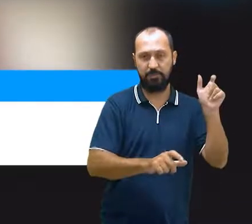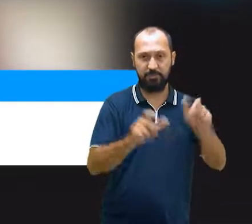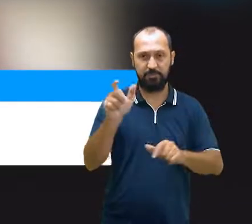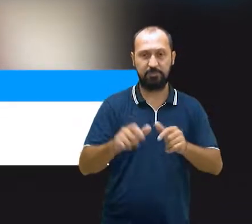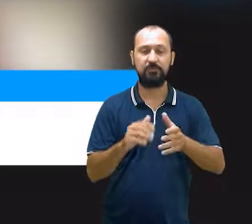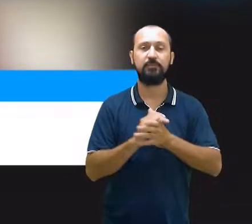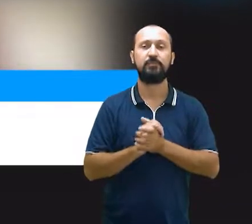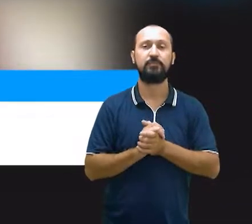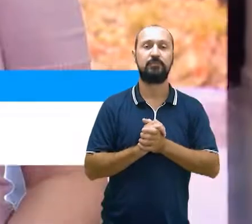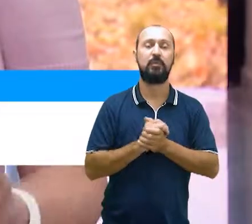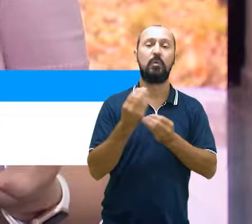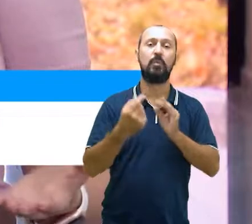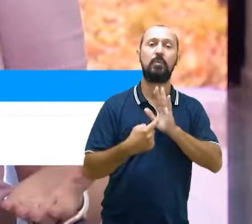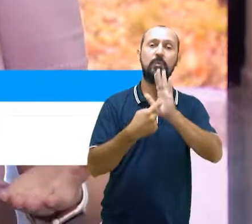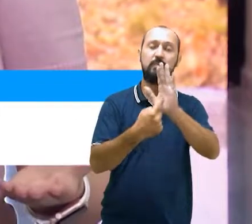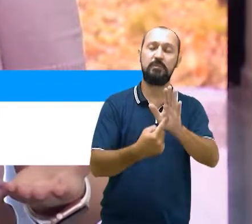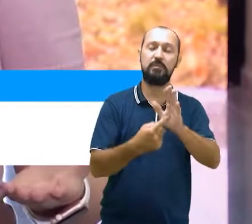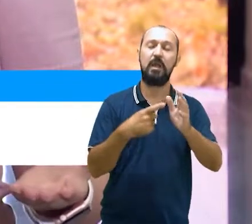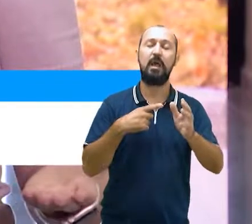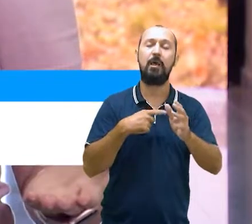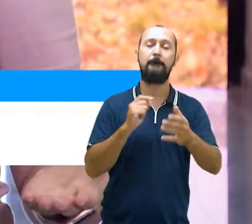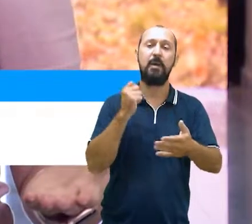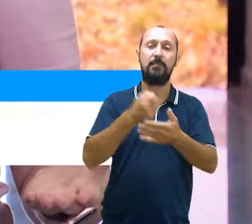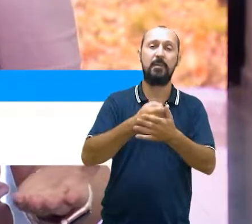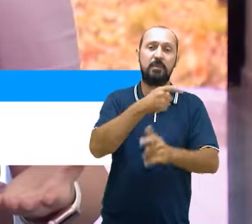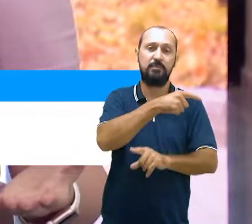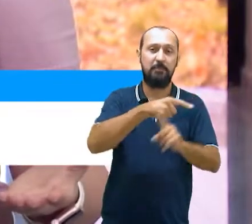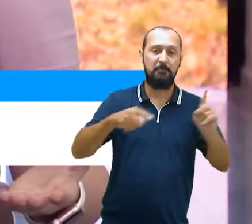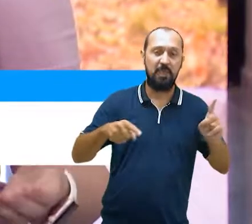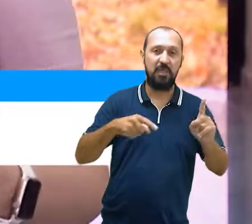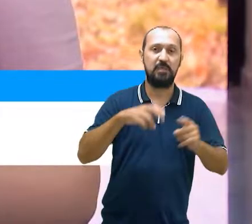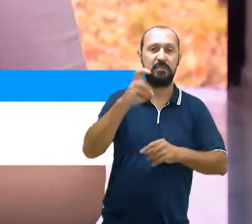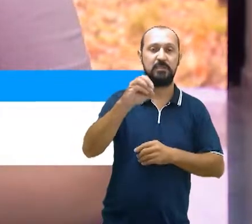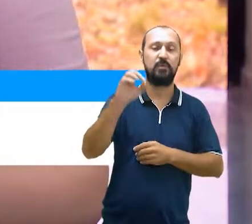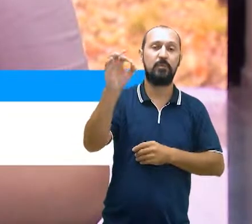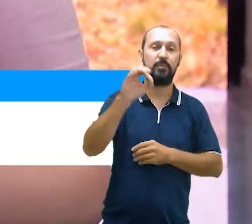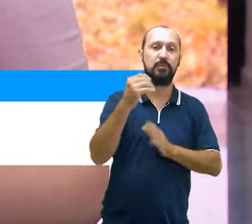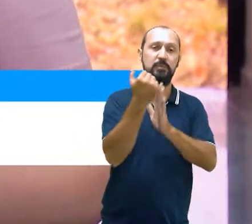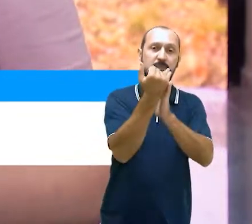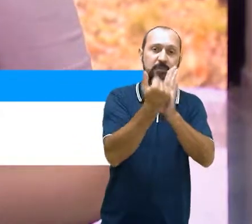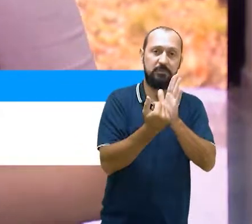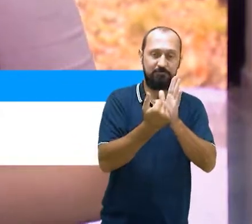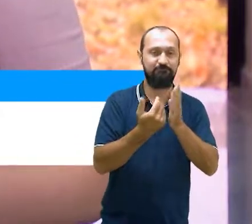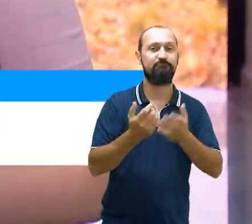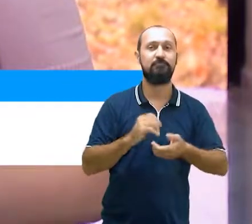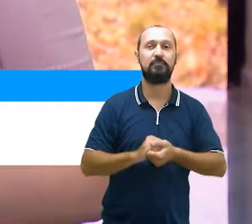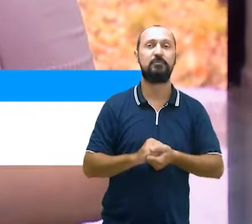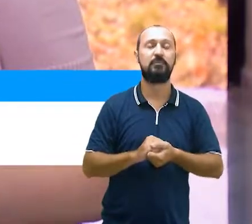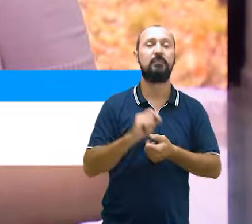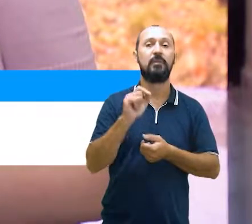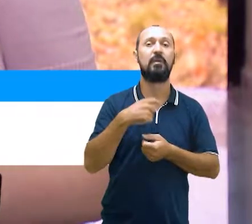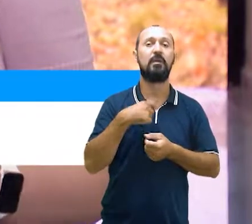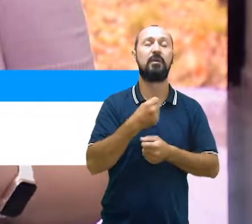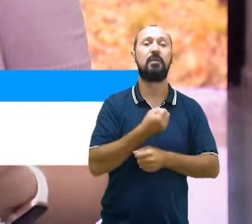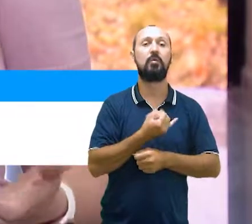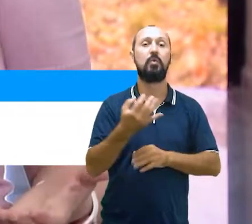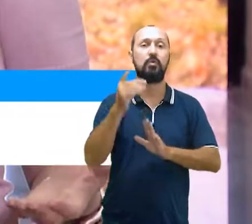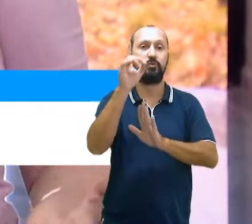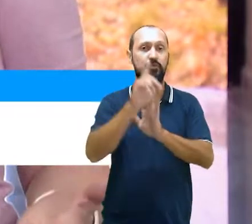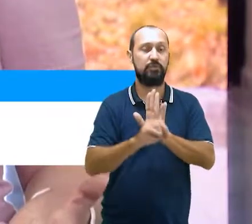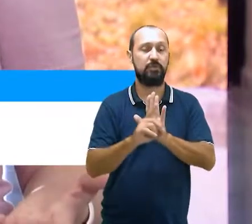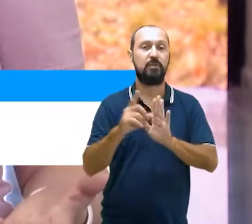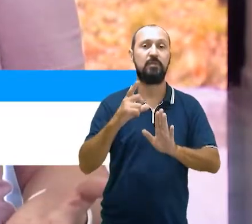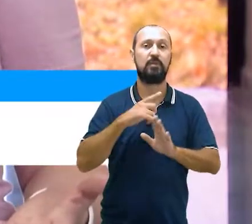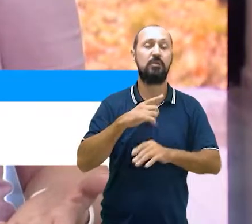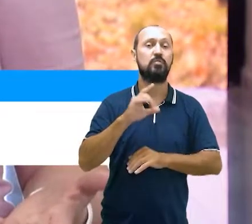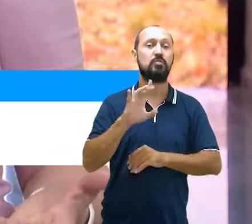à cultura a essas pessoas. Vale destacar que a meia entrada se refere ao desconto de 50% nos ingressos e que a